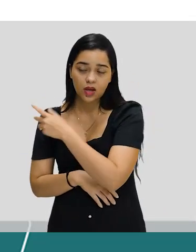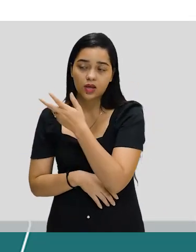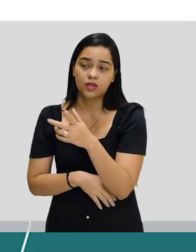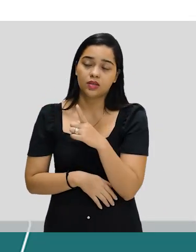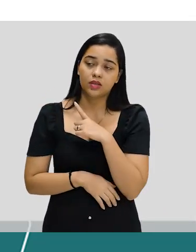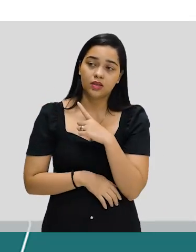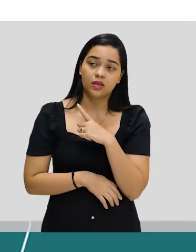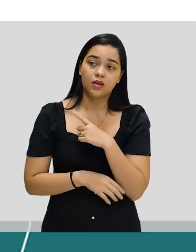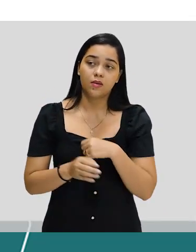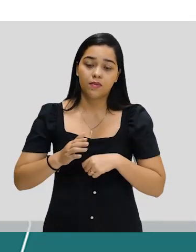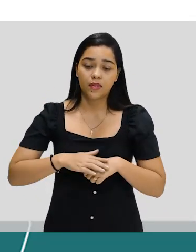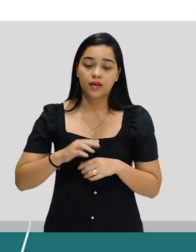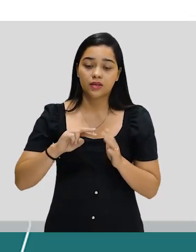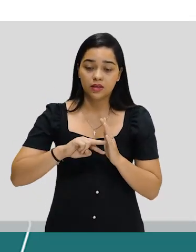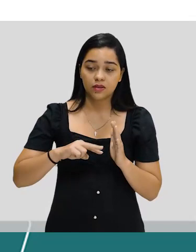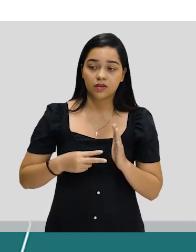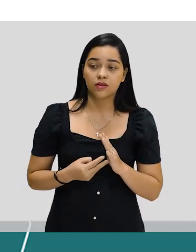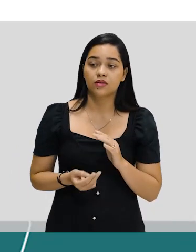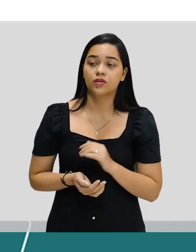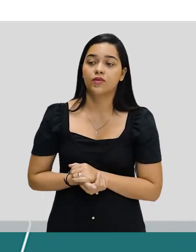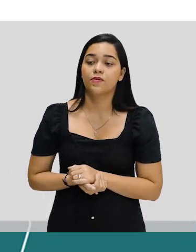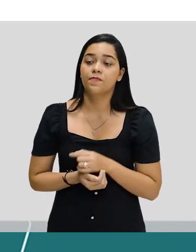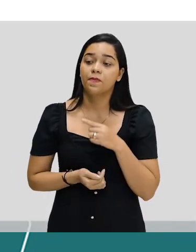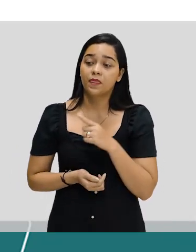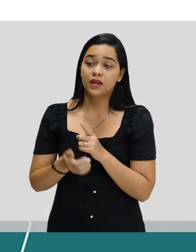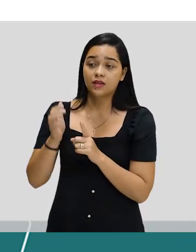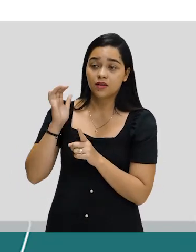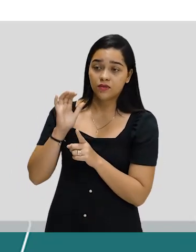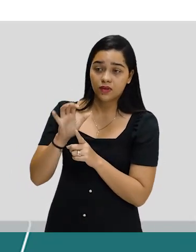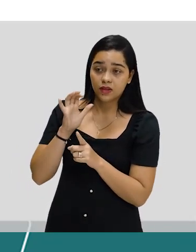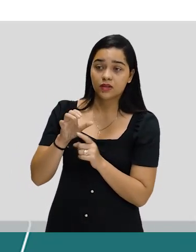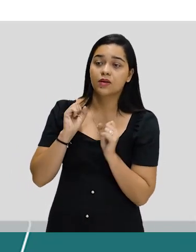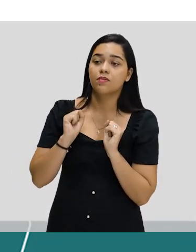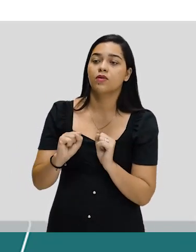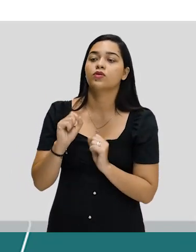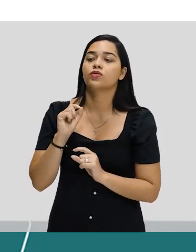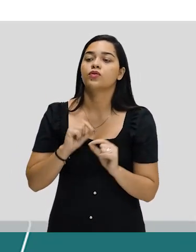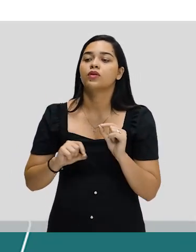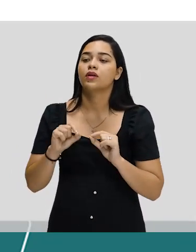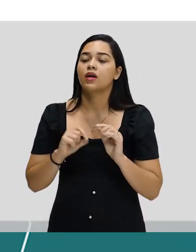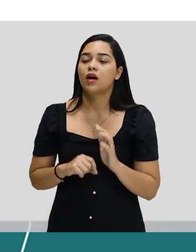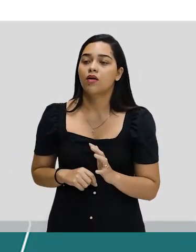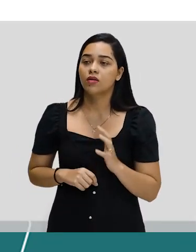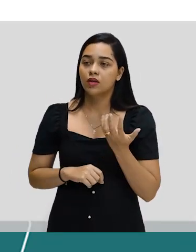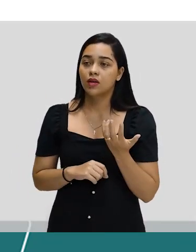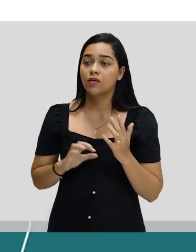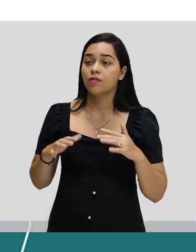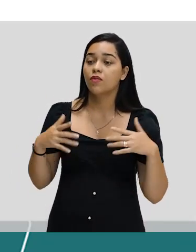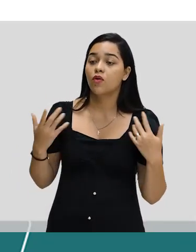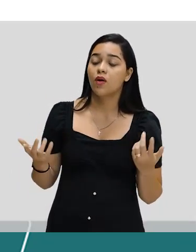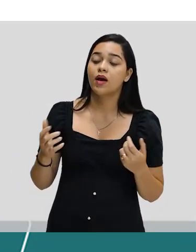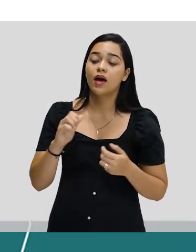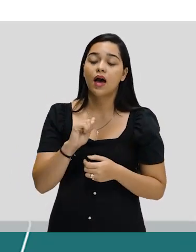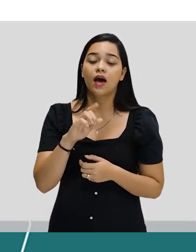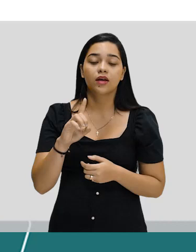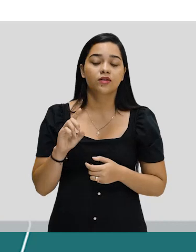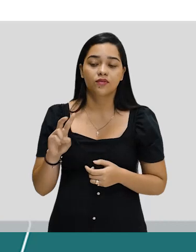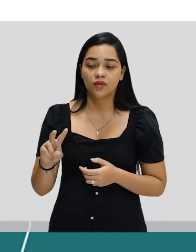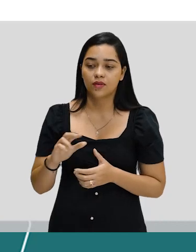caso, talvez o mais significativo. Essa inferência pode ser realizada por quais